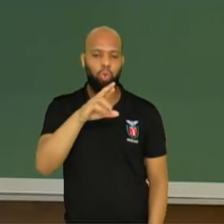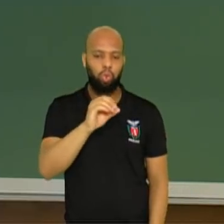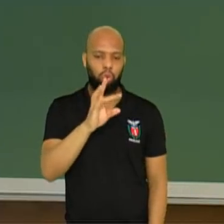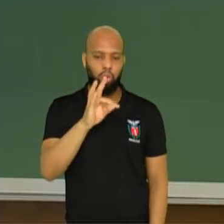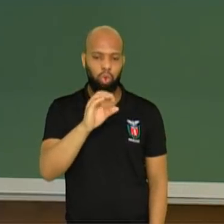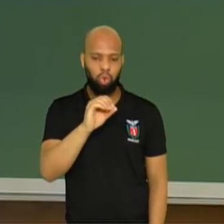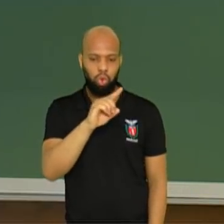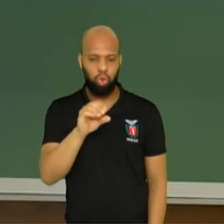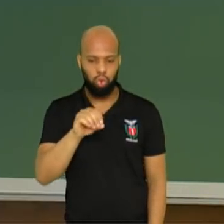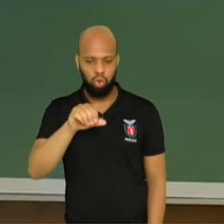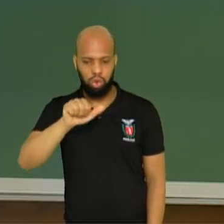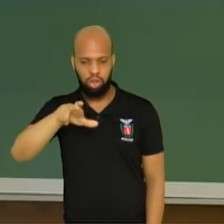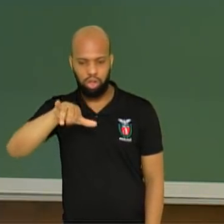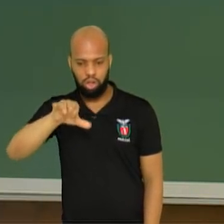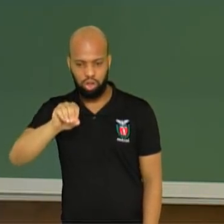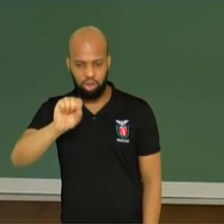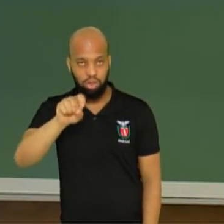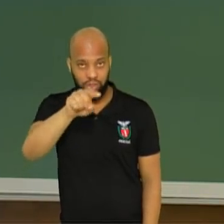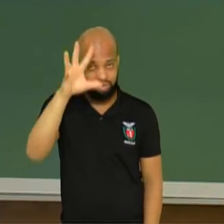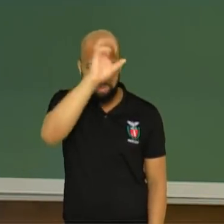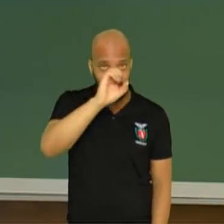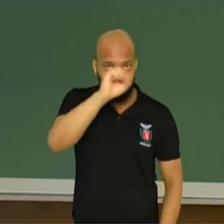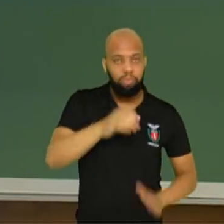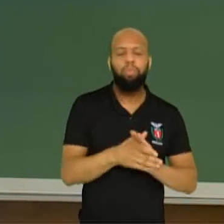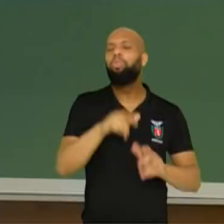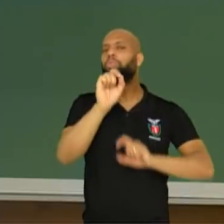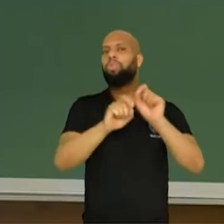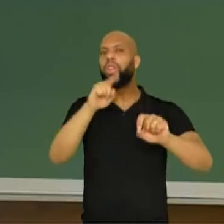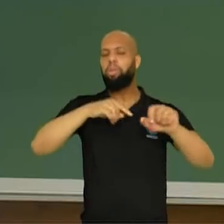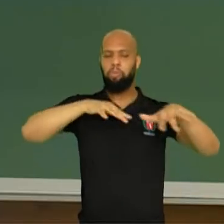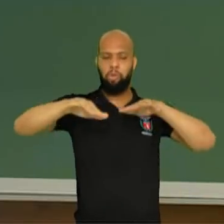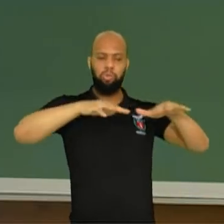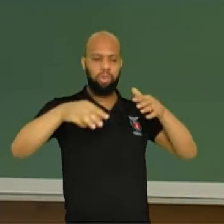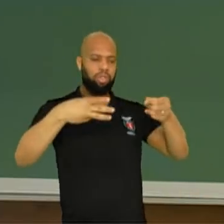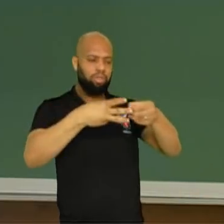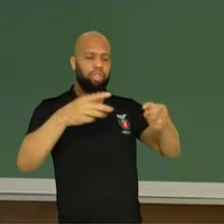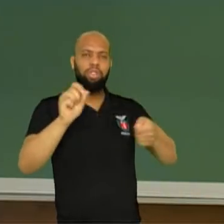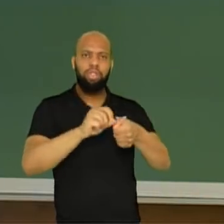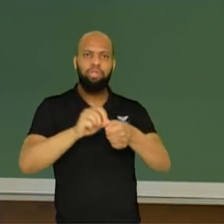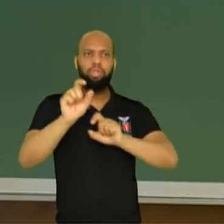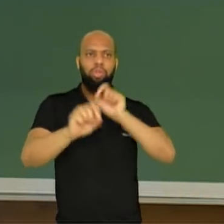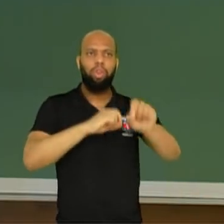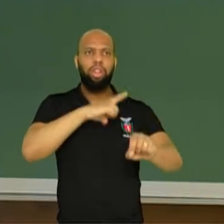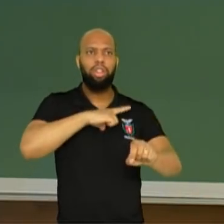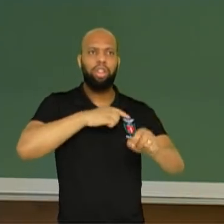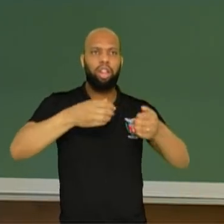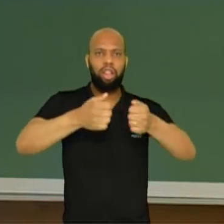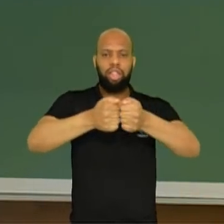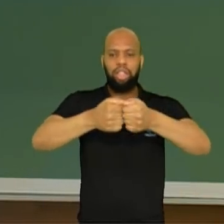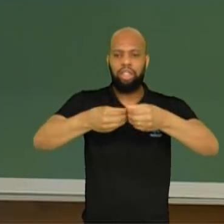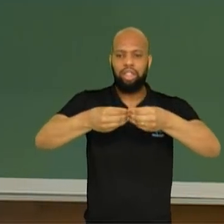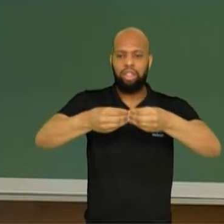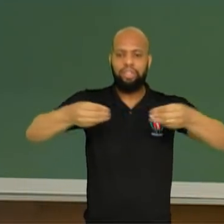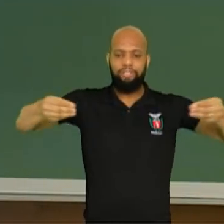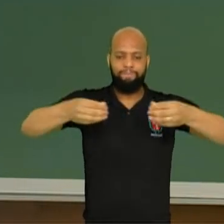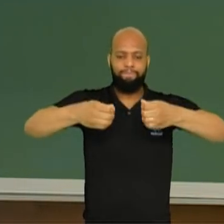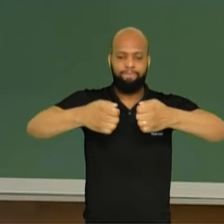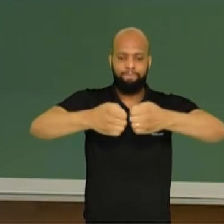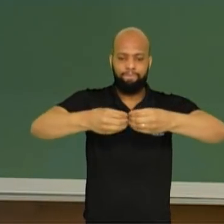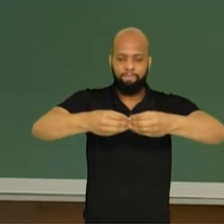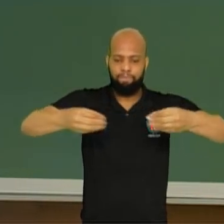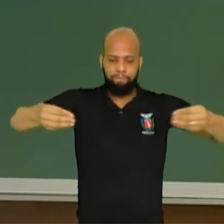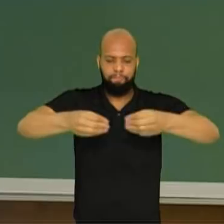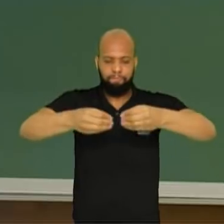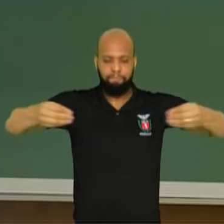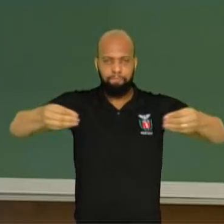aprendeu? Pseudópode é aquele movimento que a célula vai fazer onde ela vai esticar os pedacinhos dela. Ela vai